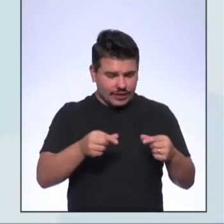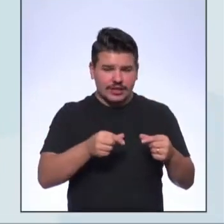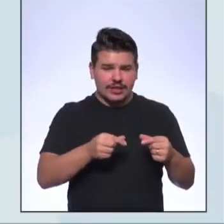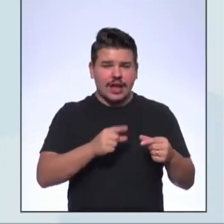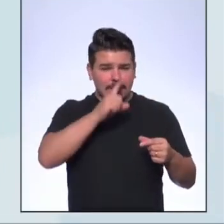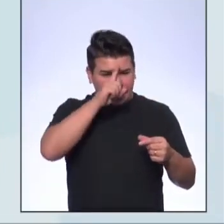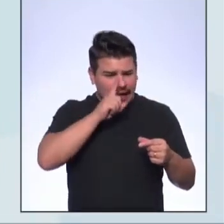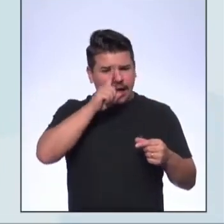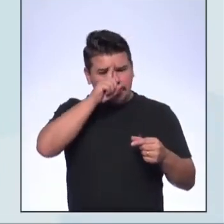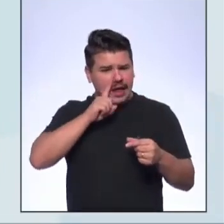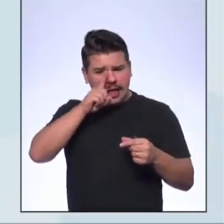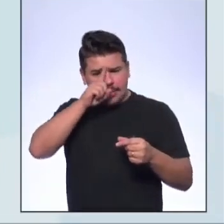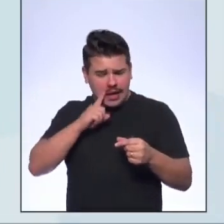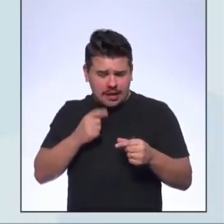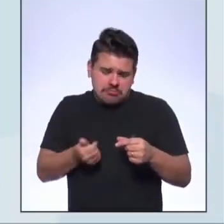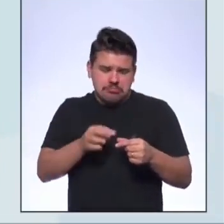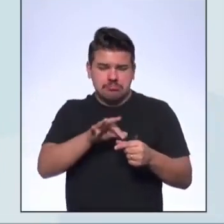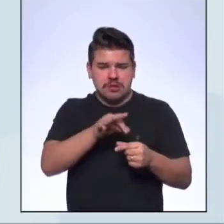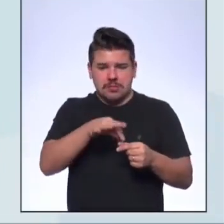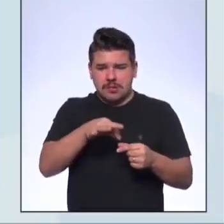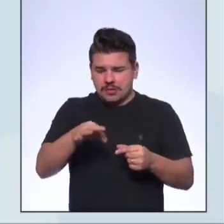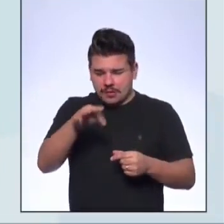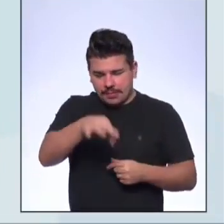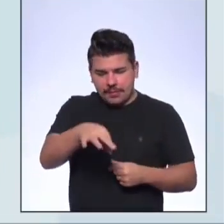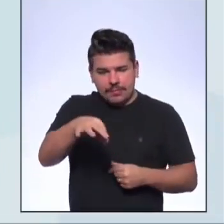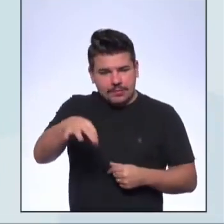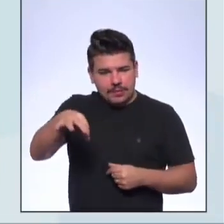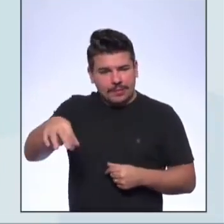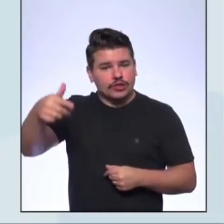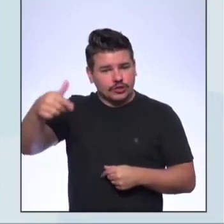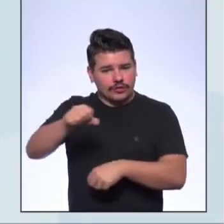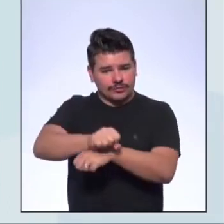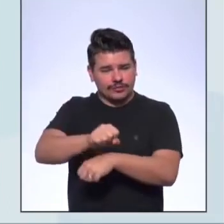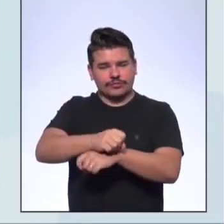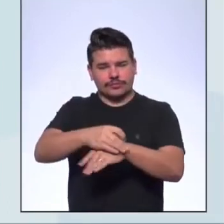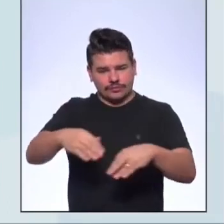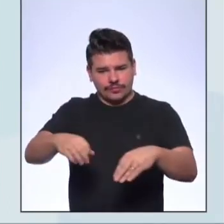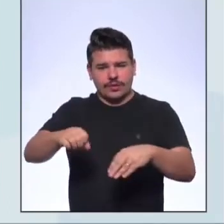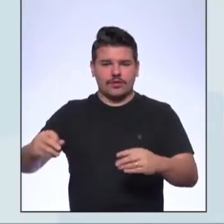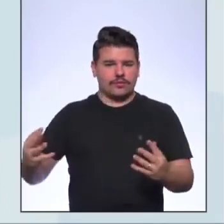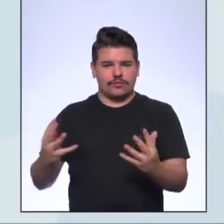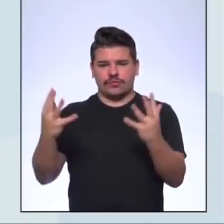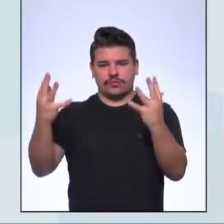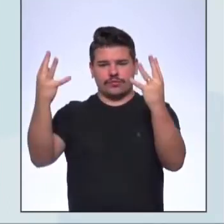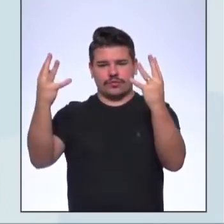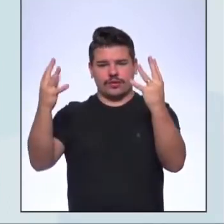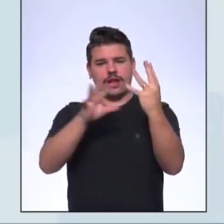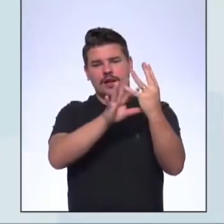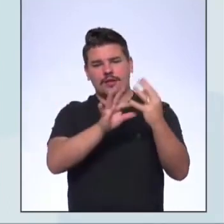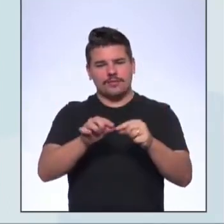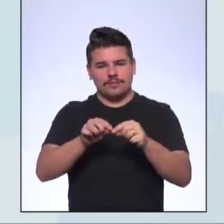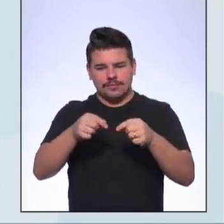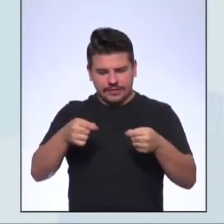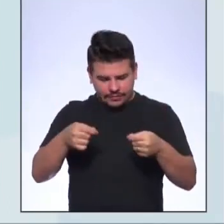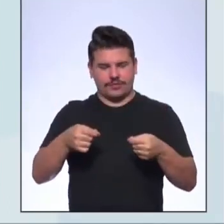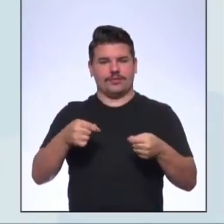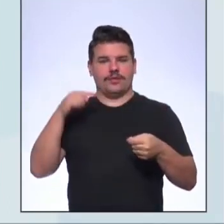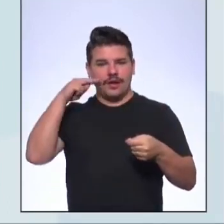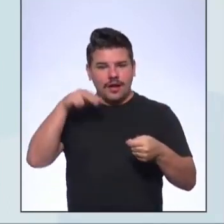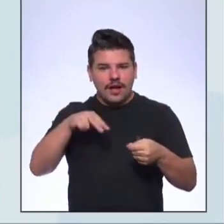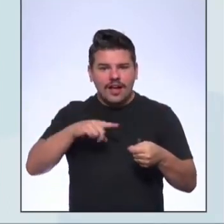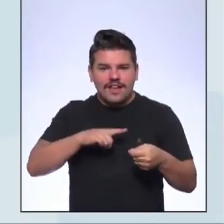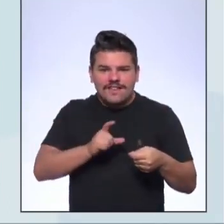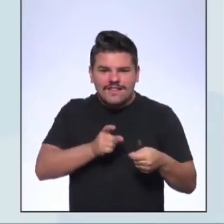né, de dar o fruto e tal, ele pegou e abriu uma vagem, e o que aconteceu, gente? Ele